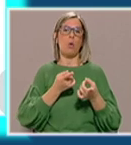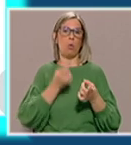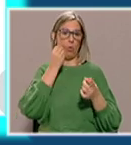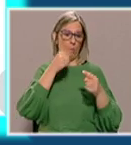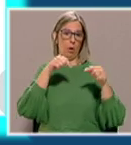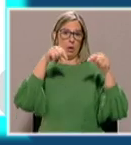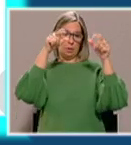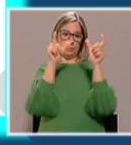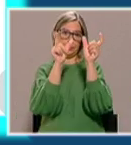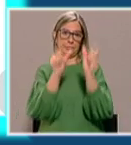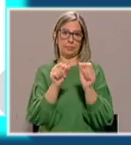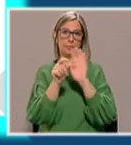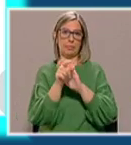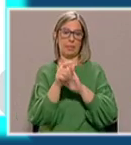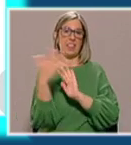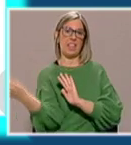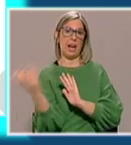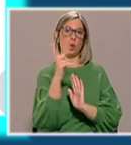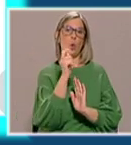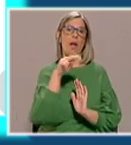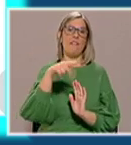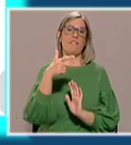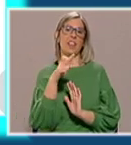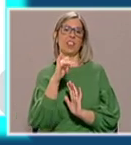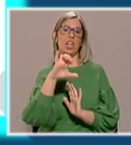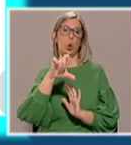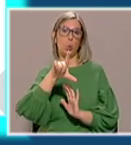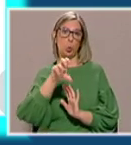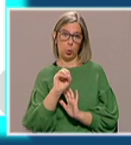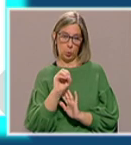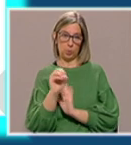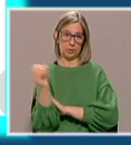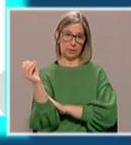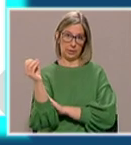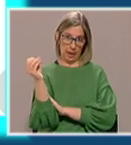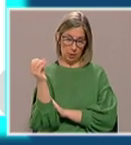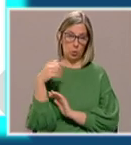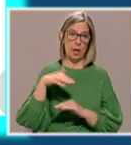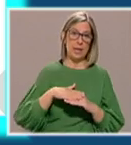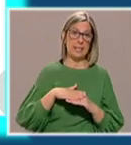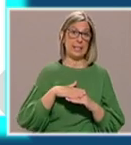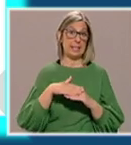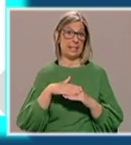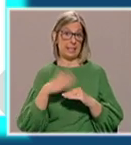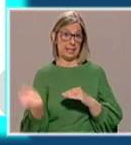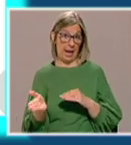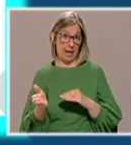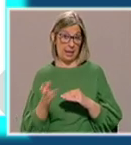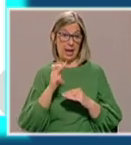círculo azul a destacar o ventrículo direito. O sangue, então, do ventrículo direito sai do coração pela